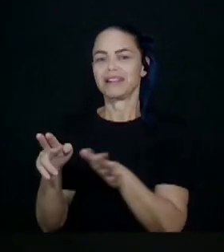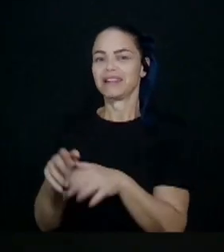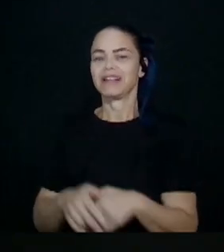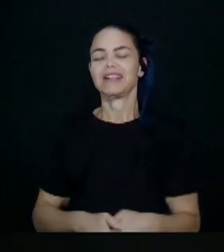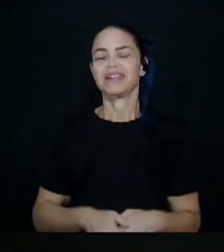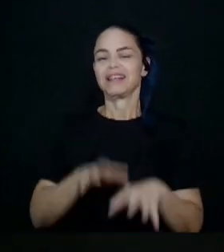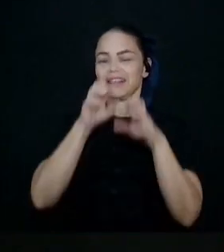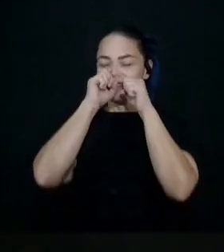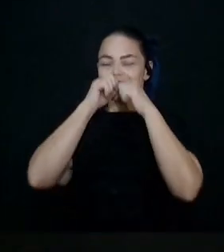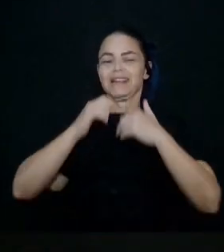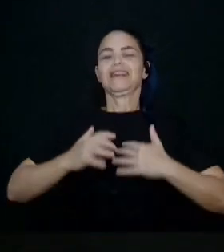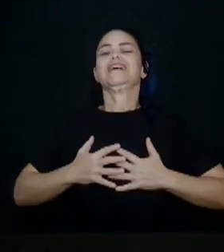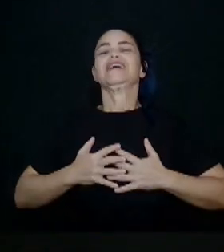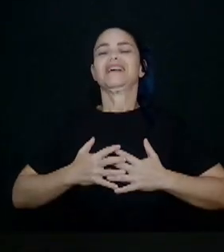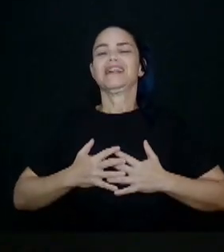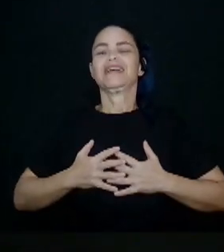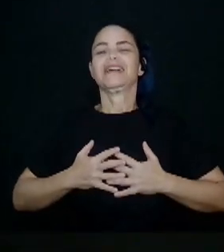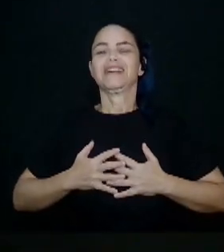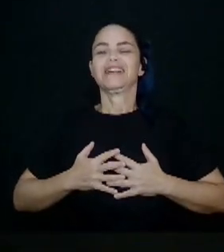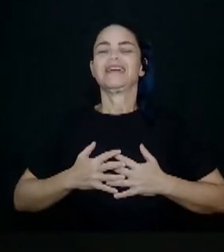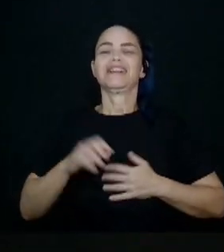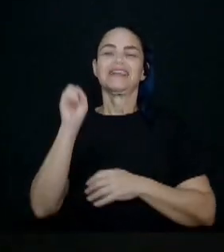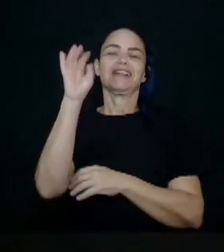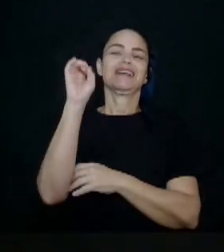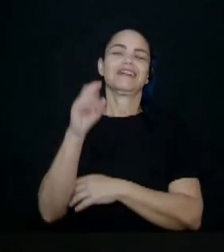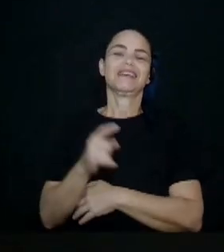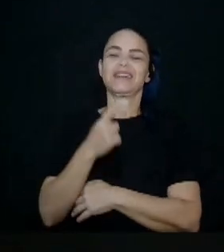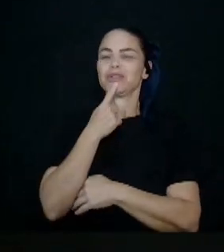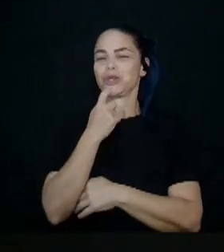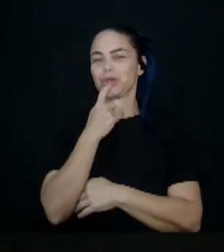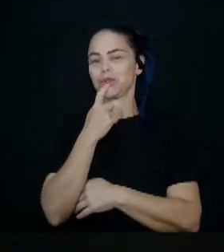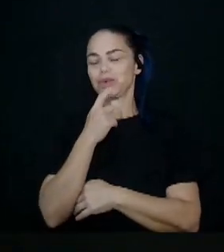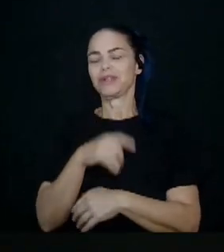na hora que se parar no sinal? Faz esse teste, de repente pode